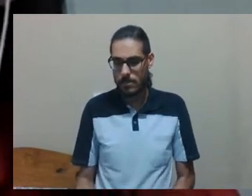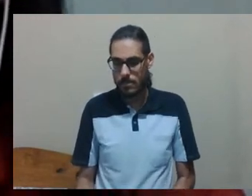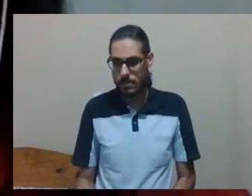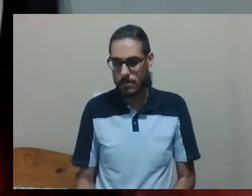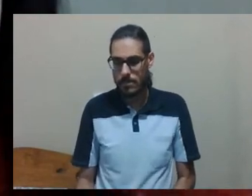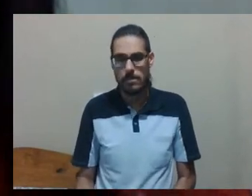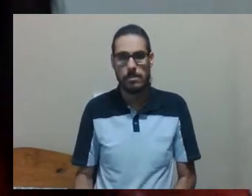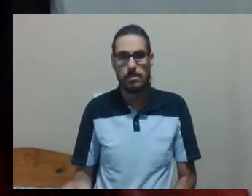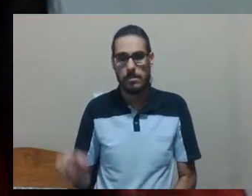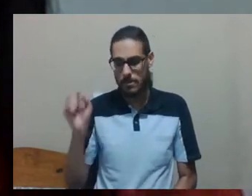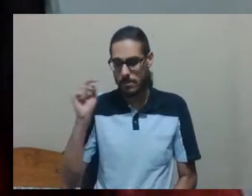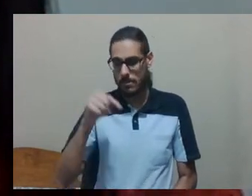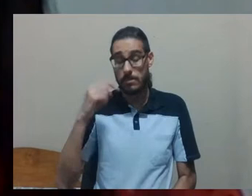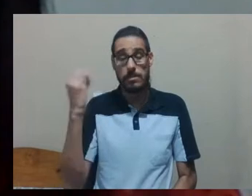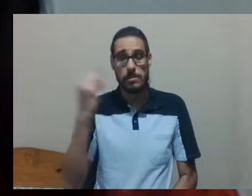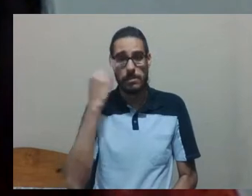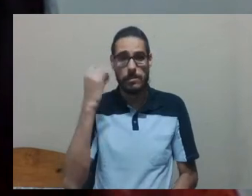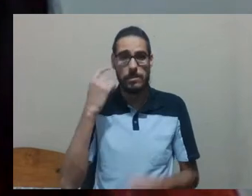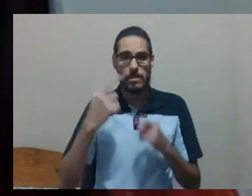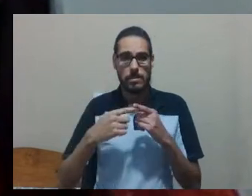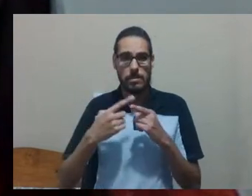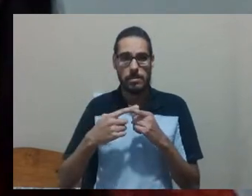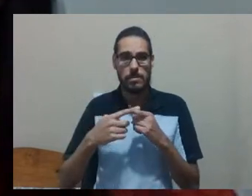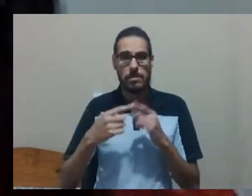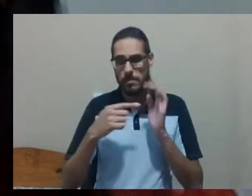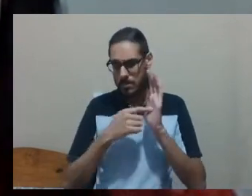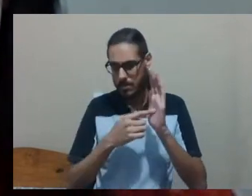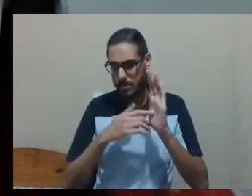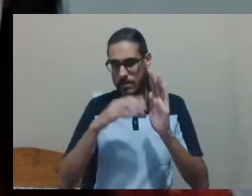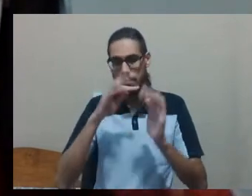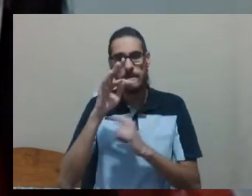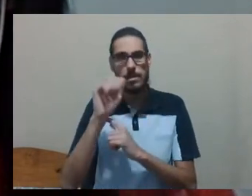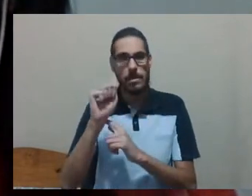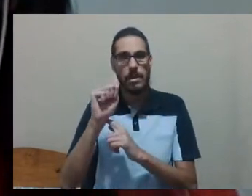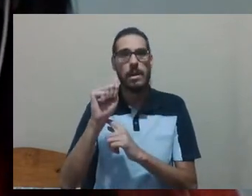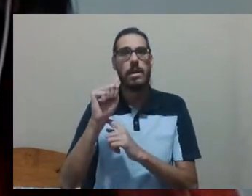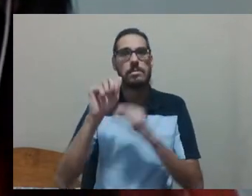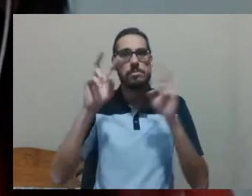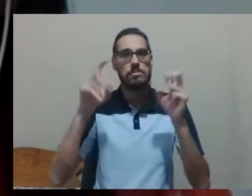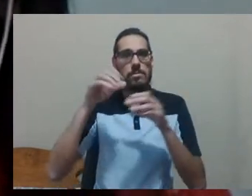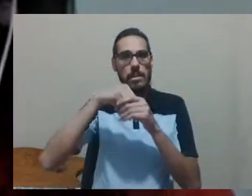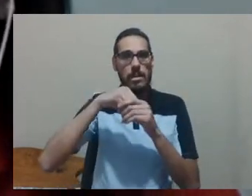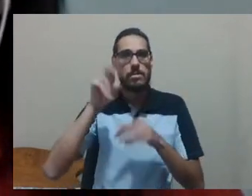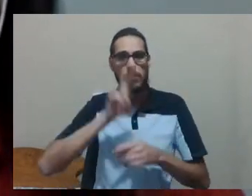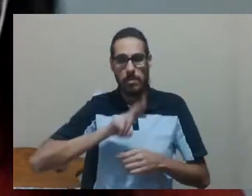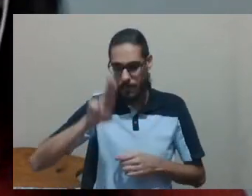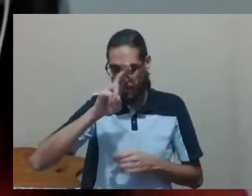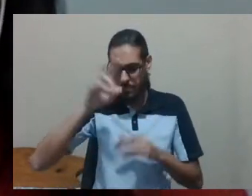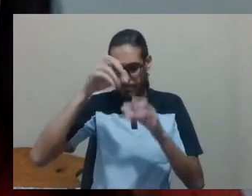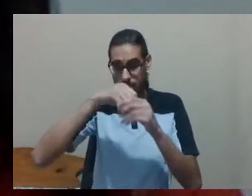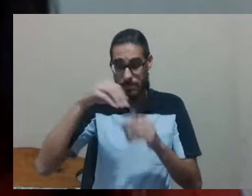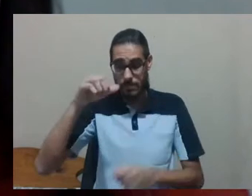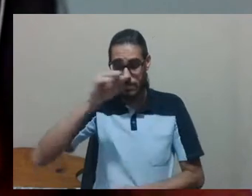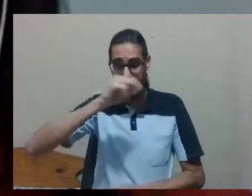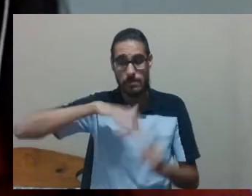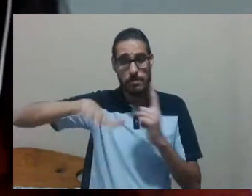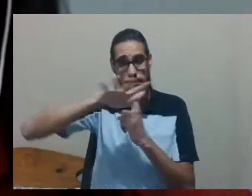novos TAs mais qualificados dentro das universidades e dentro da própria sociedade.